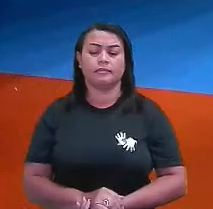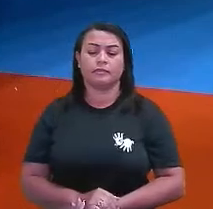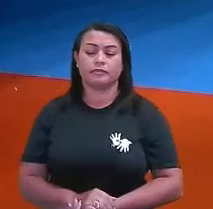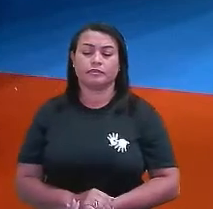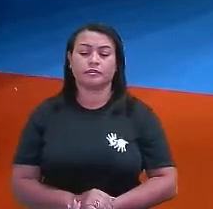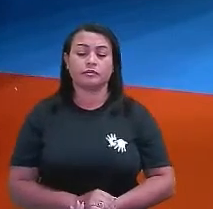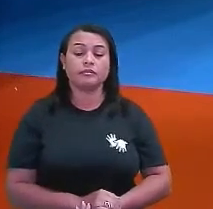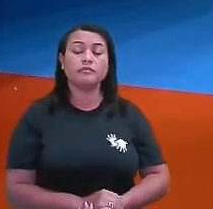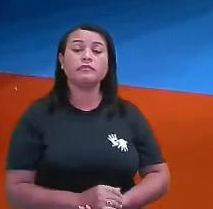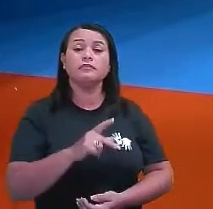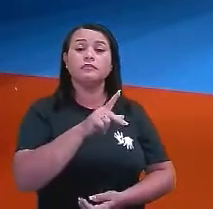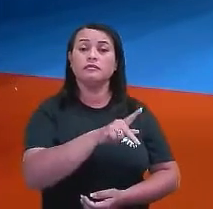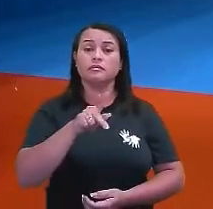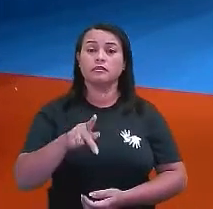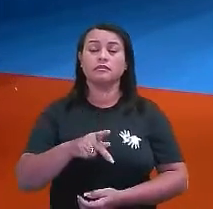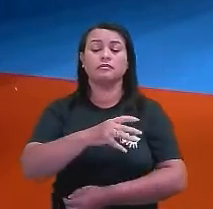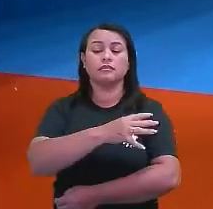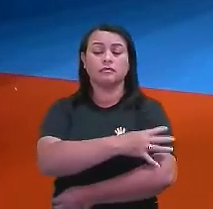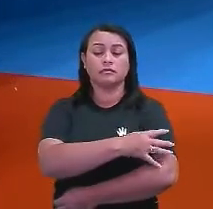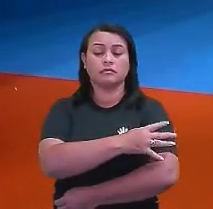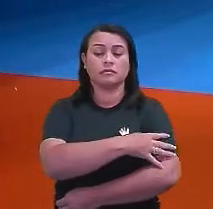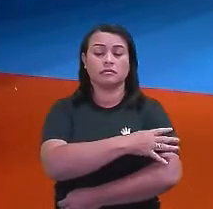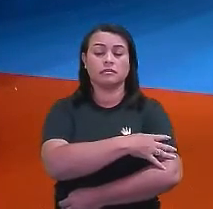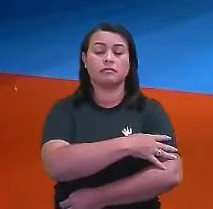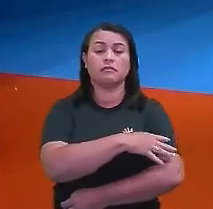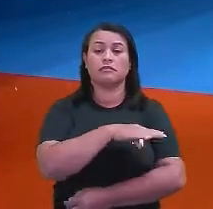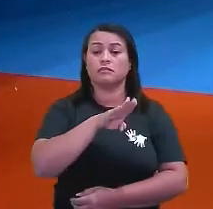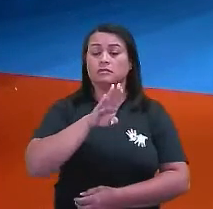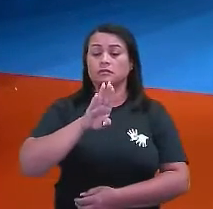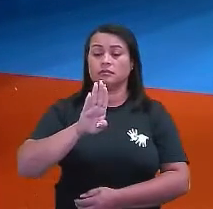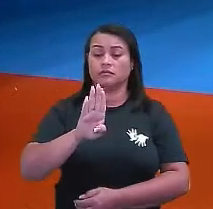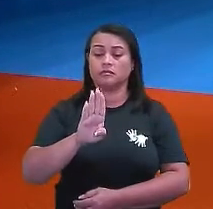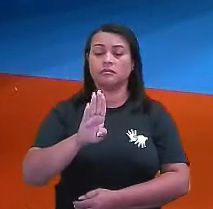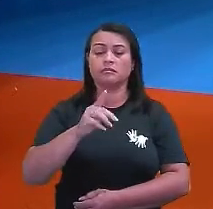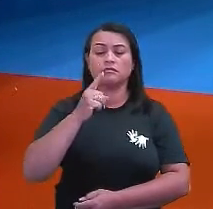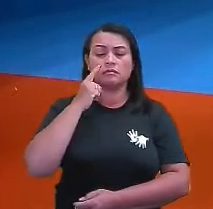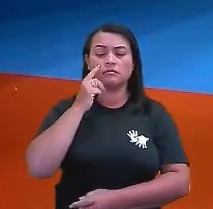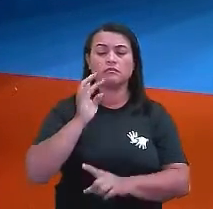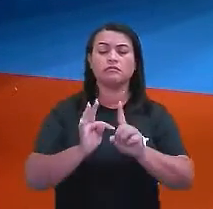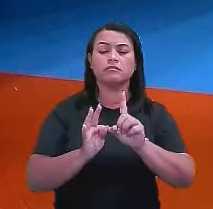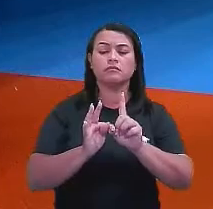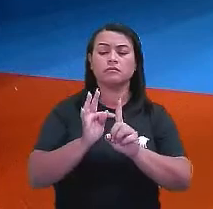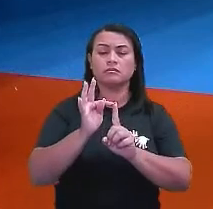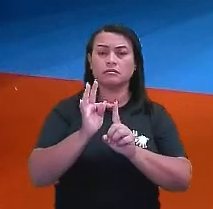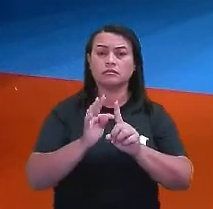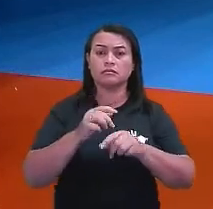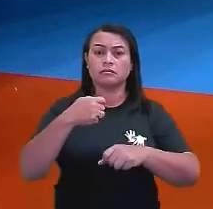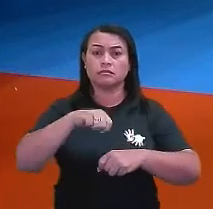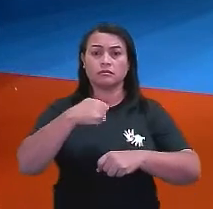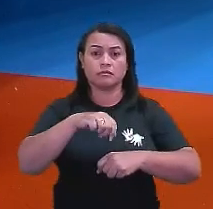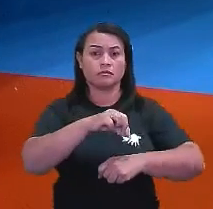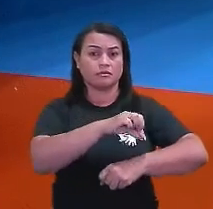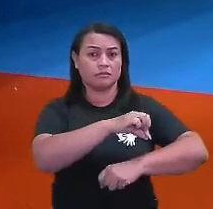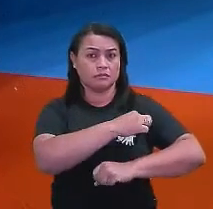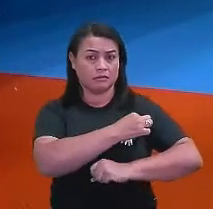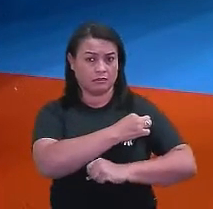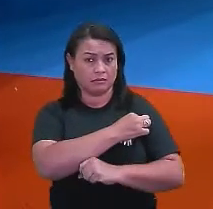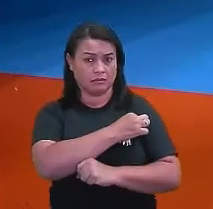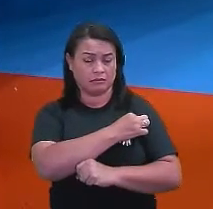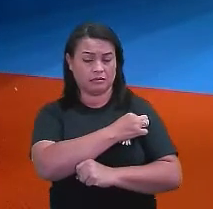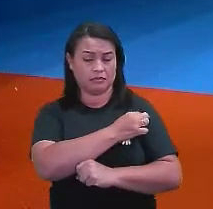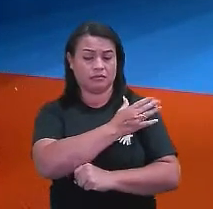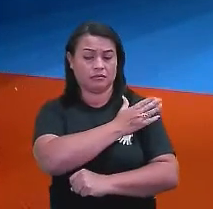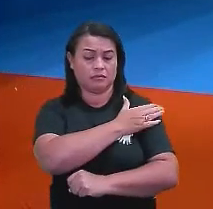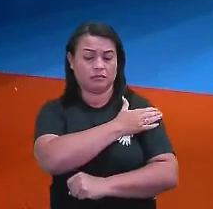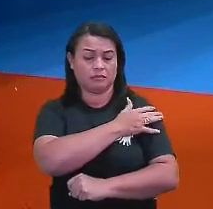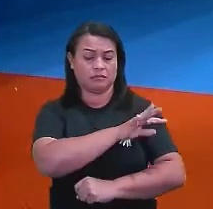Ó, a professora do 4º ano B mediu a temperatura na axila. Gente, axila é essa regiãozinha aqui,